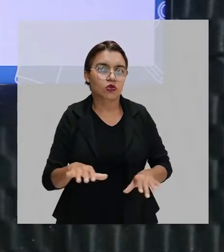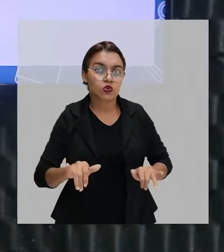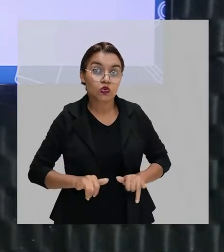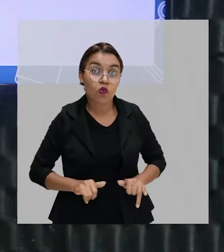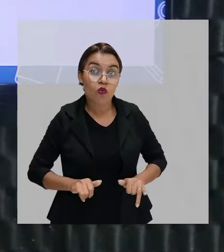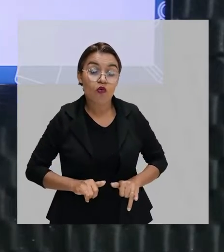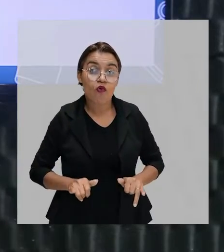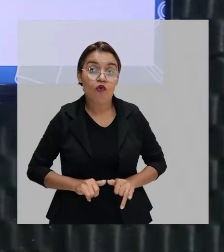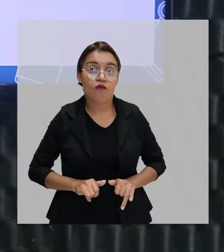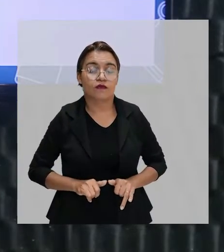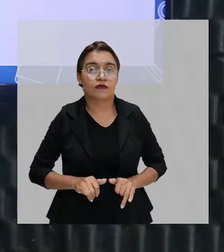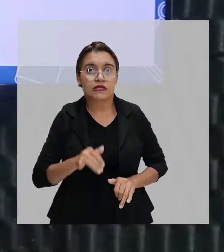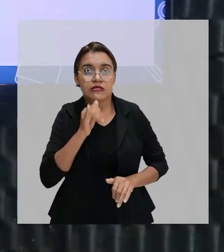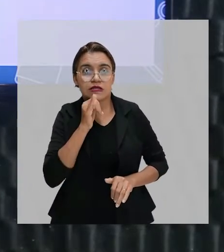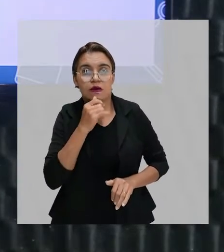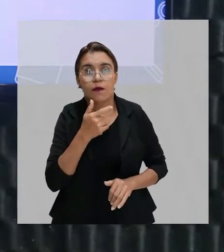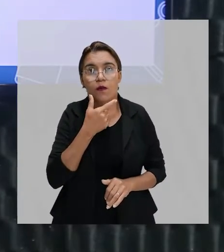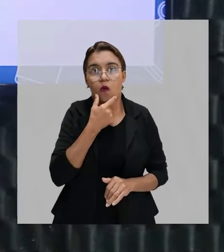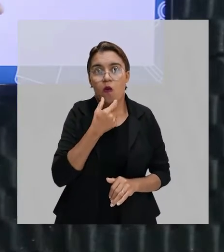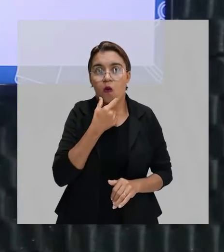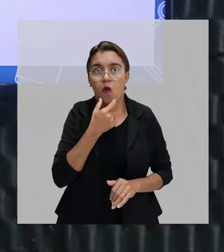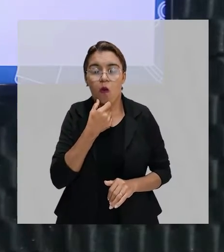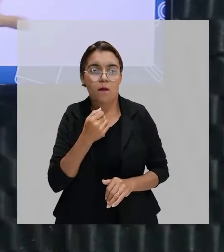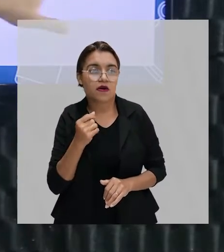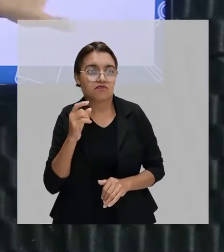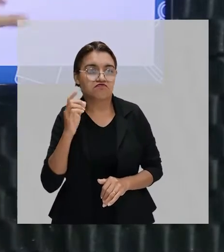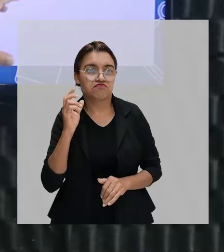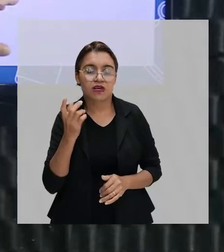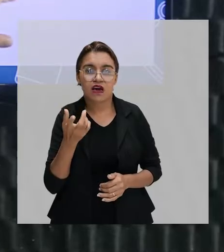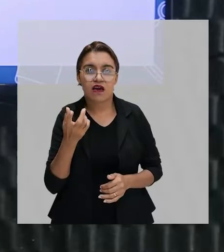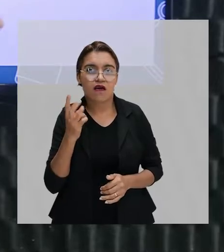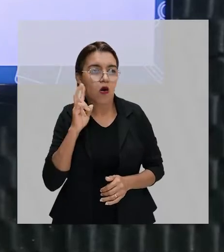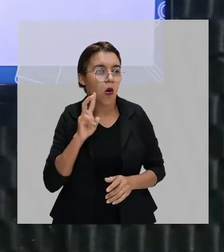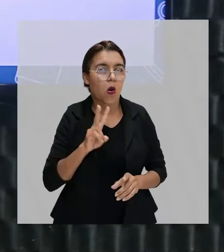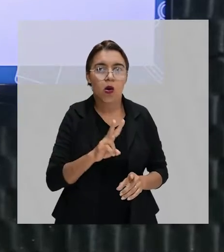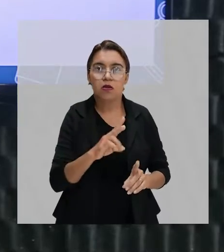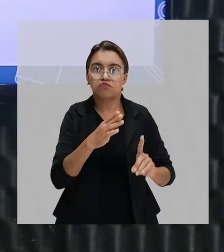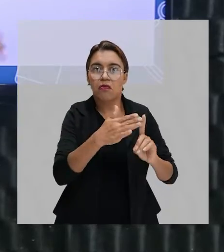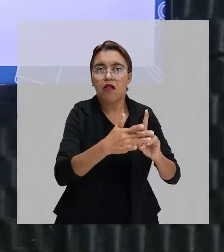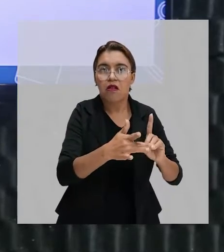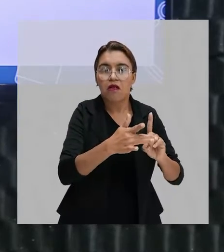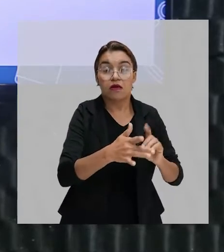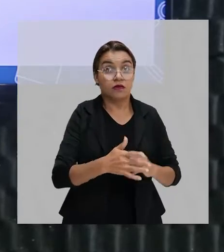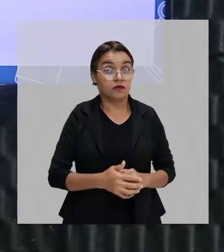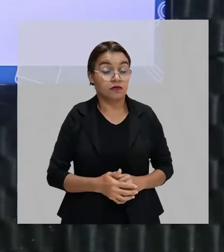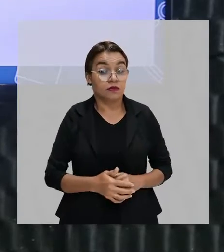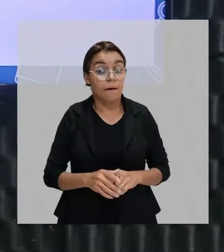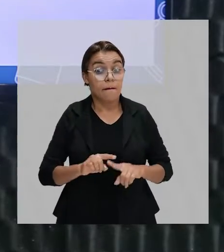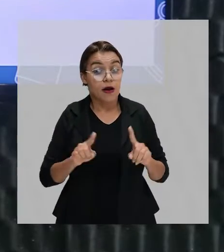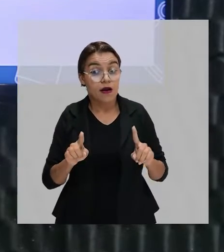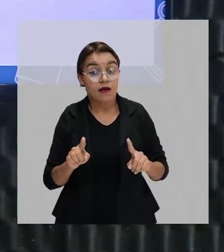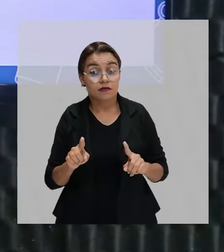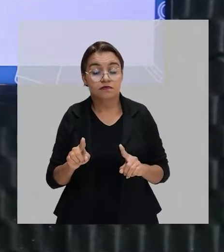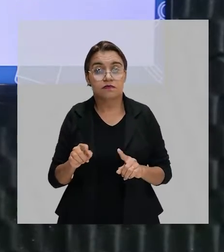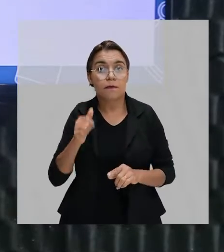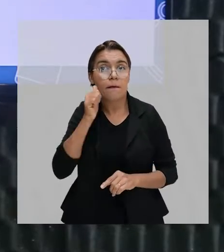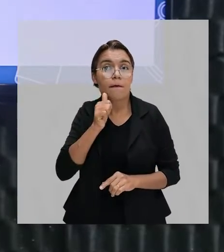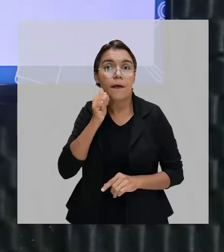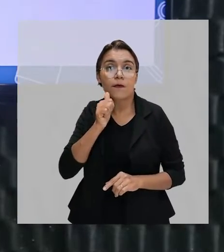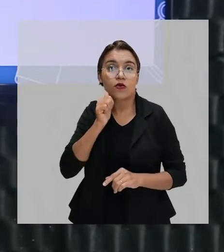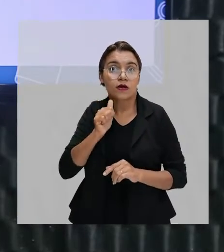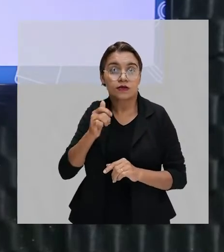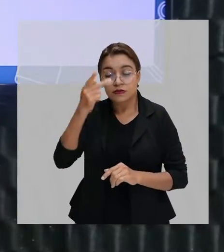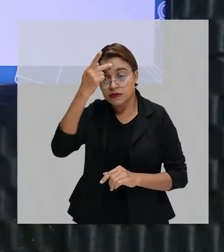infelizmente muito homem babaca aí então tá aqui ó uma mulher se defendendo por exemplo de uma de um